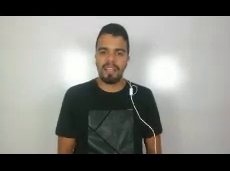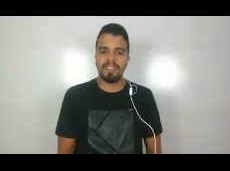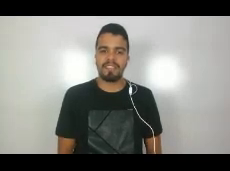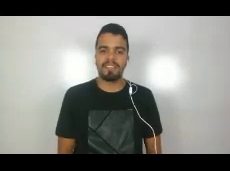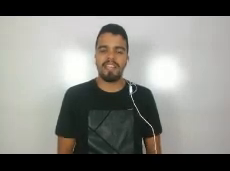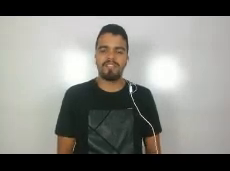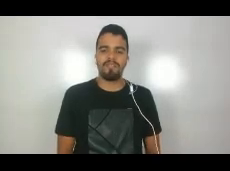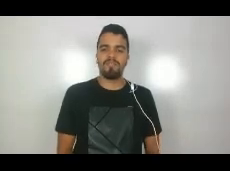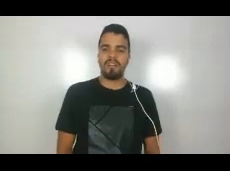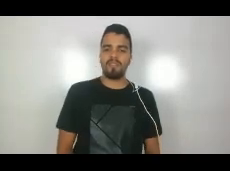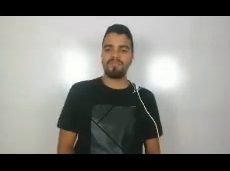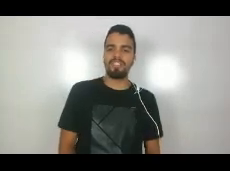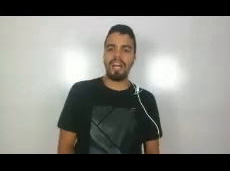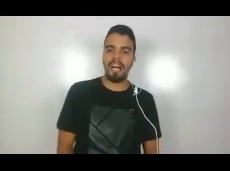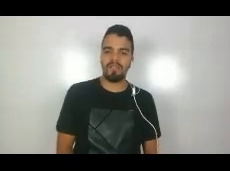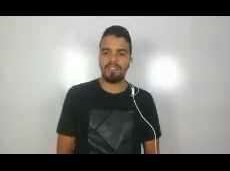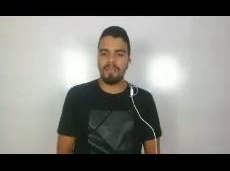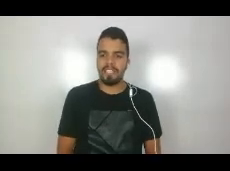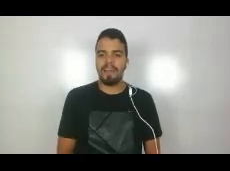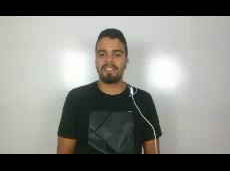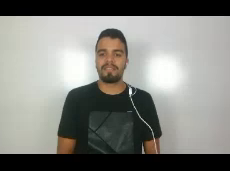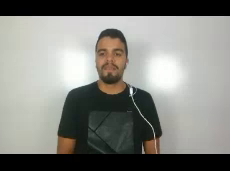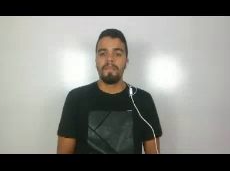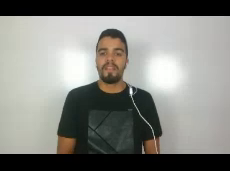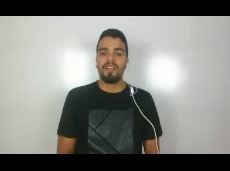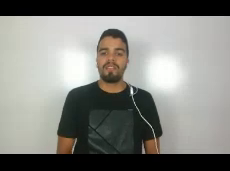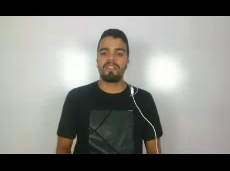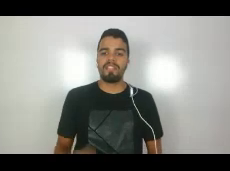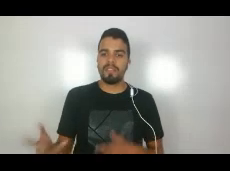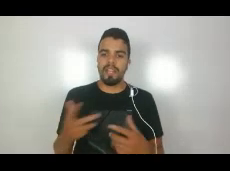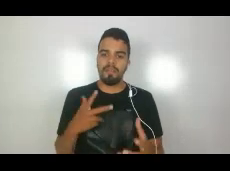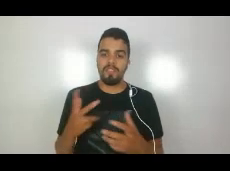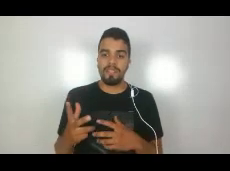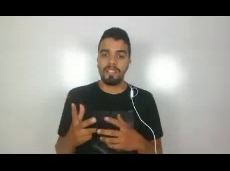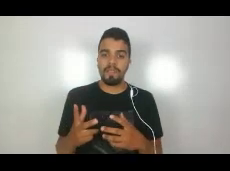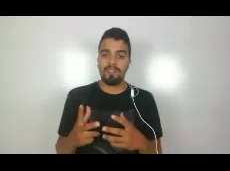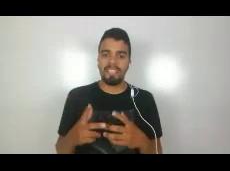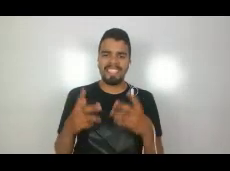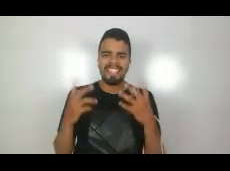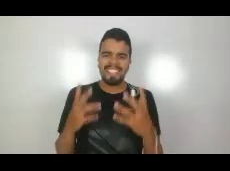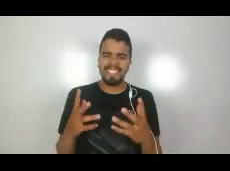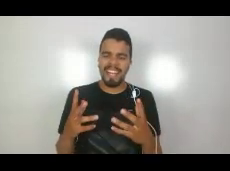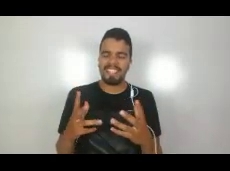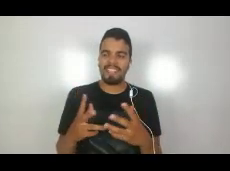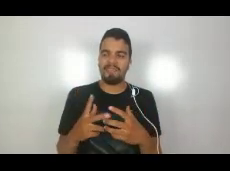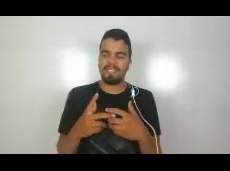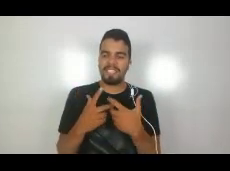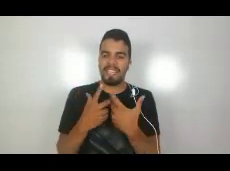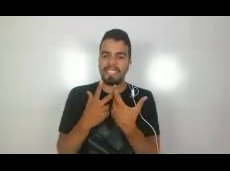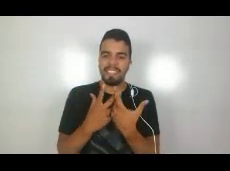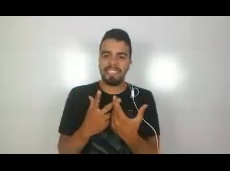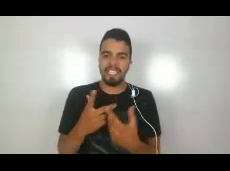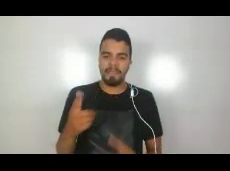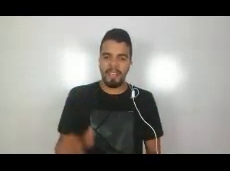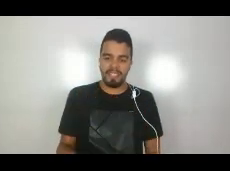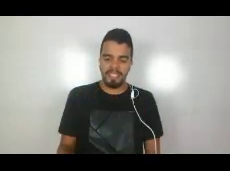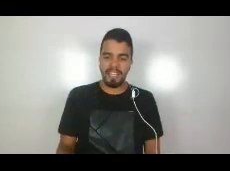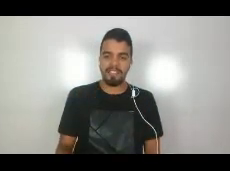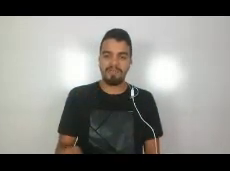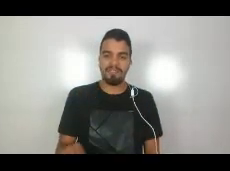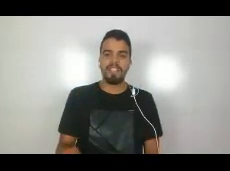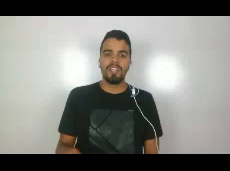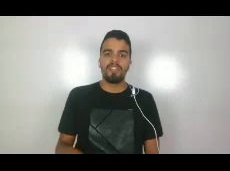pouco mais, né, sobre alguns diálogos mais básicos, nós encontraremos algumas expressões essenciais, né, alguns sinais essenciais